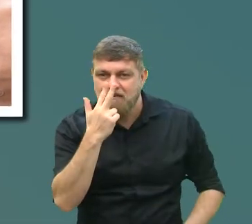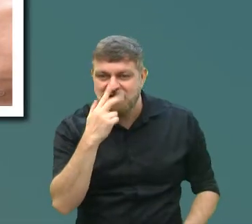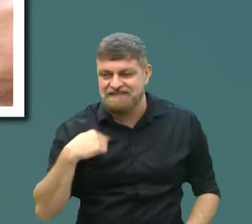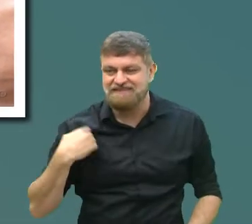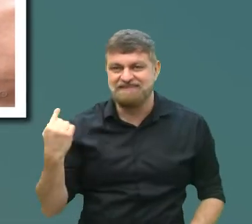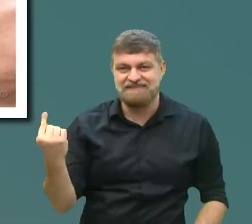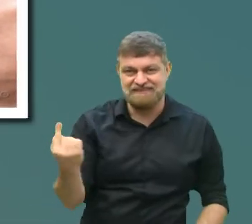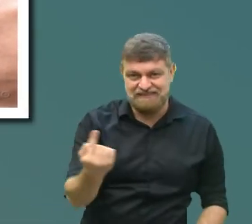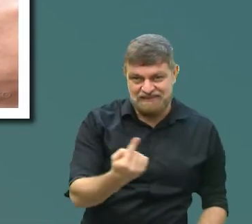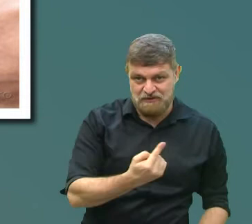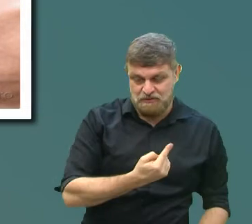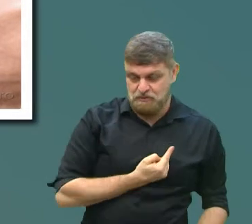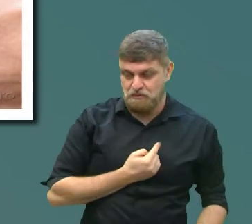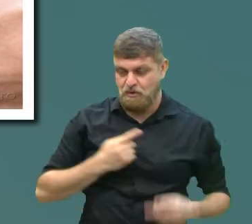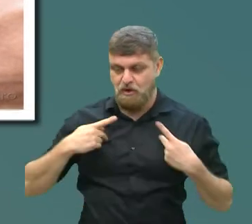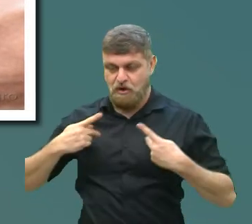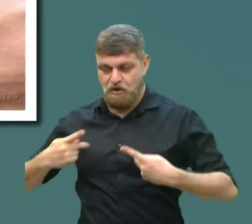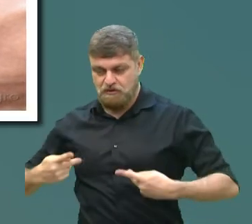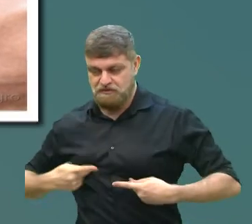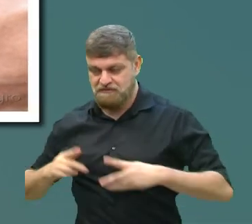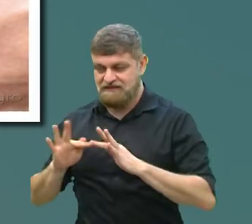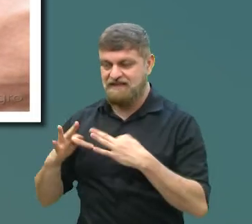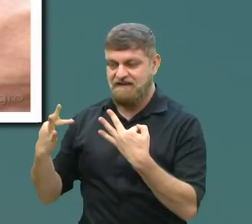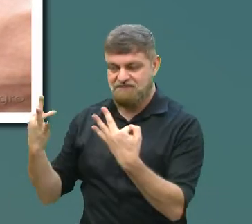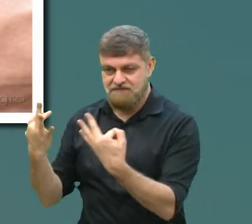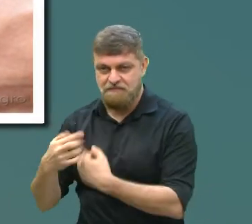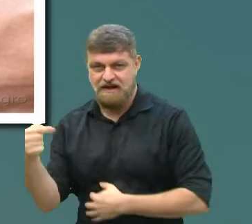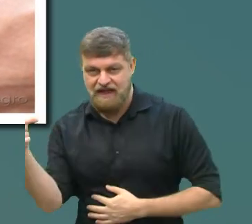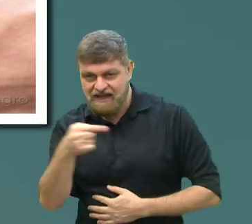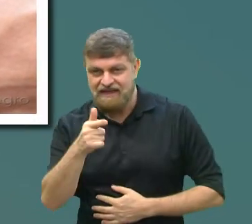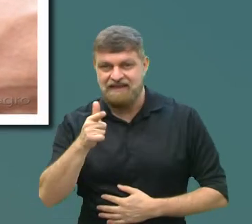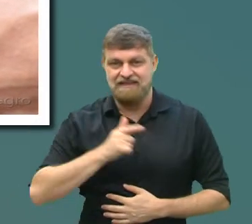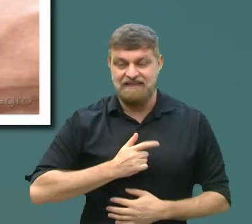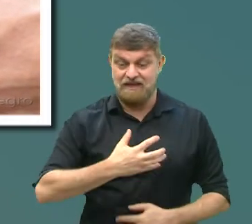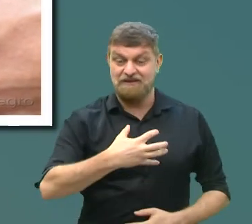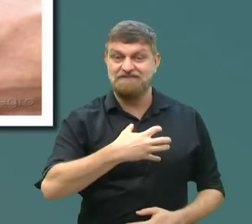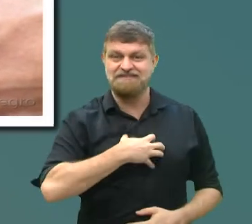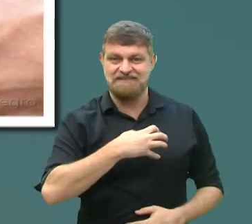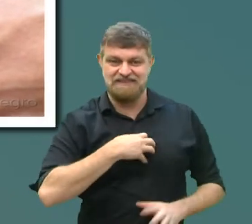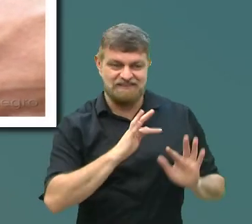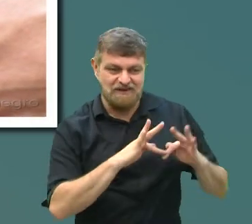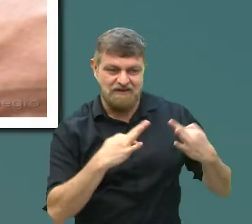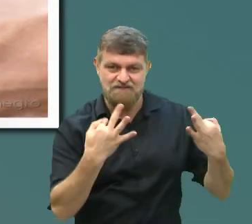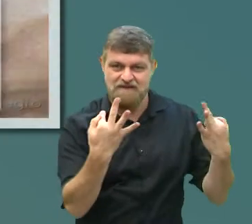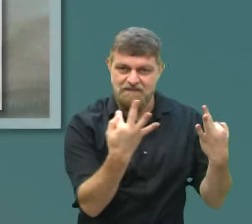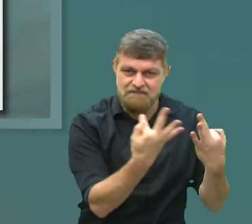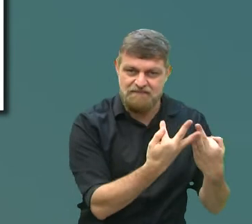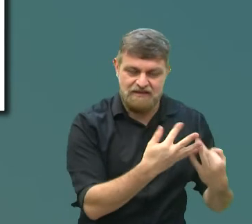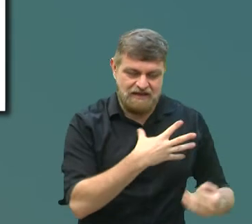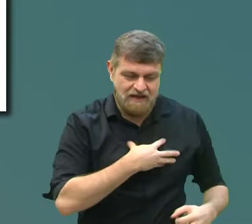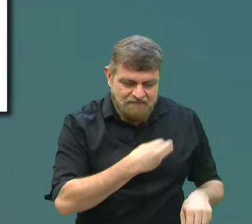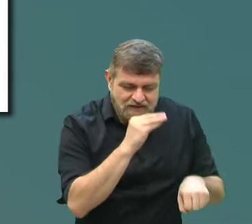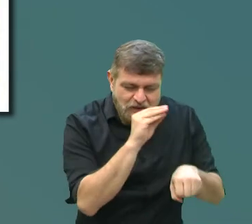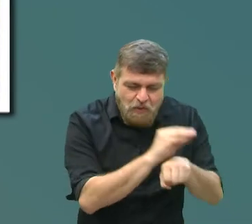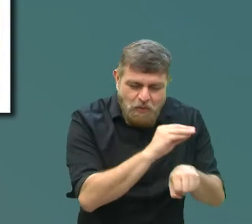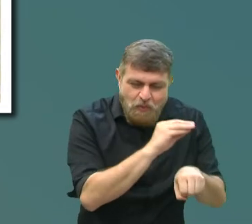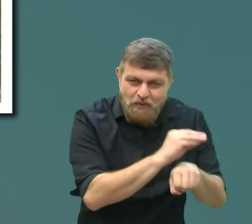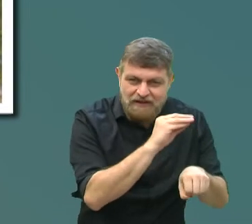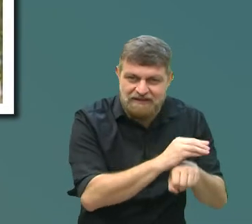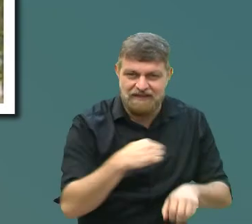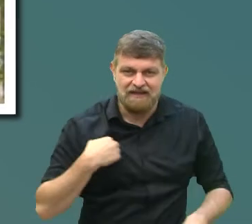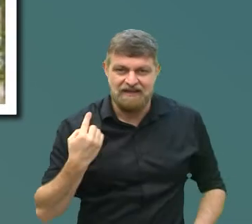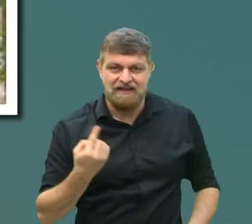a organização nossa de família, né? Ele tem um comportamento muito peculiar, muito interessante, o que